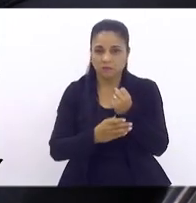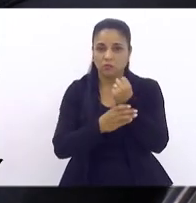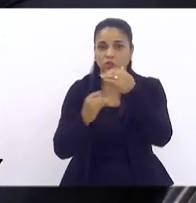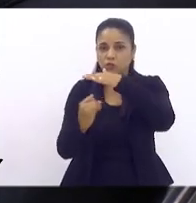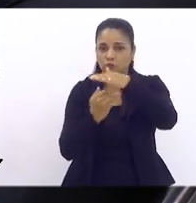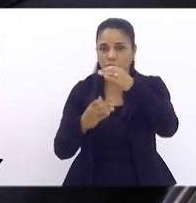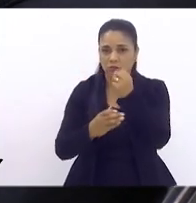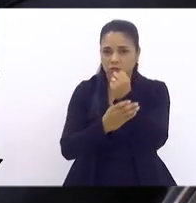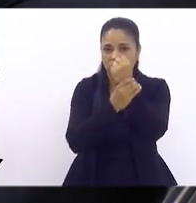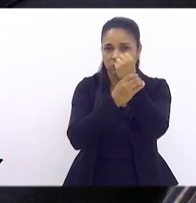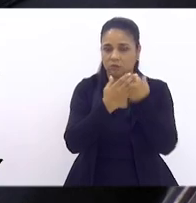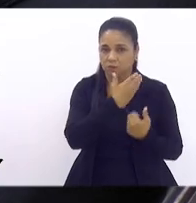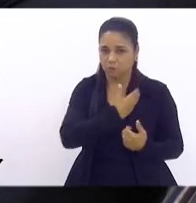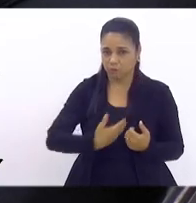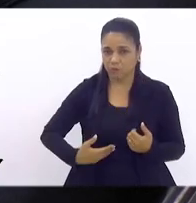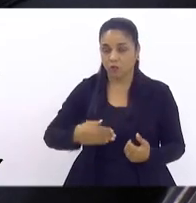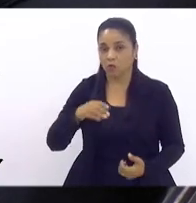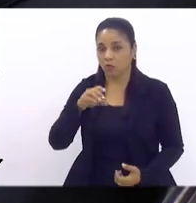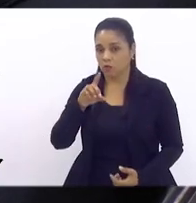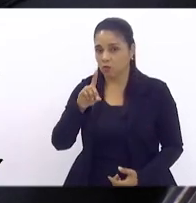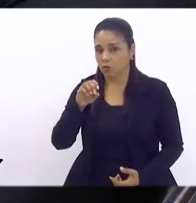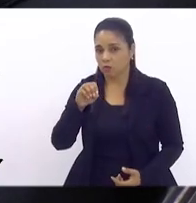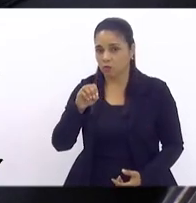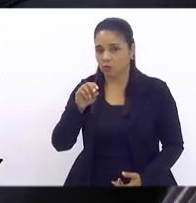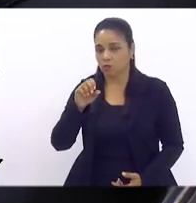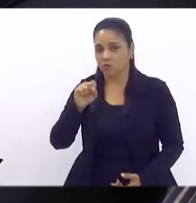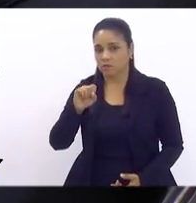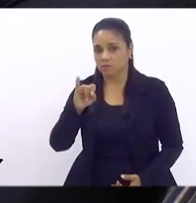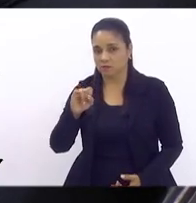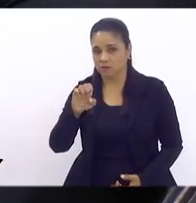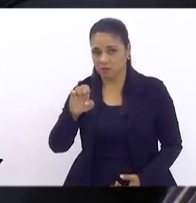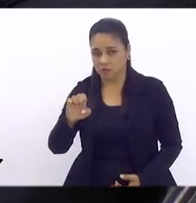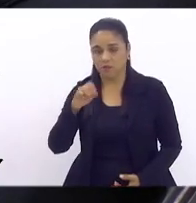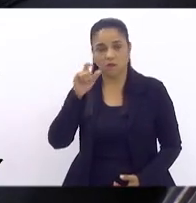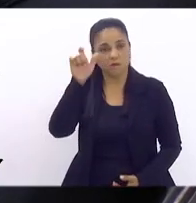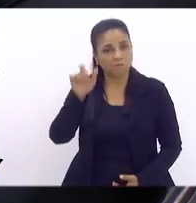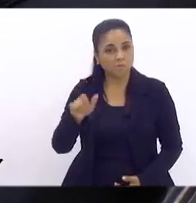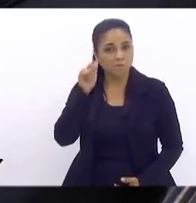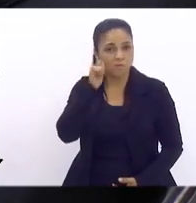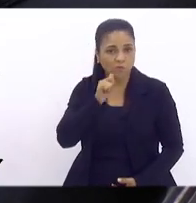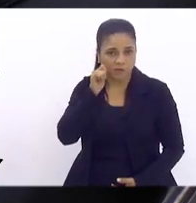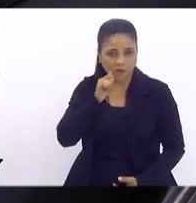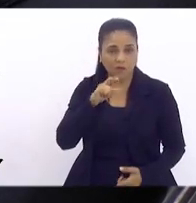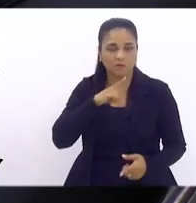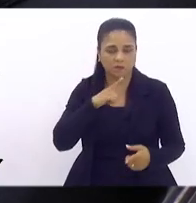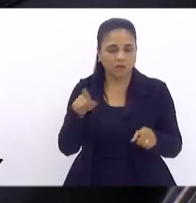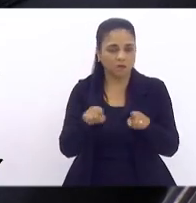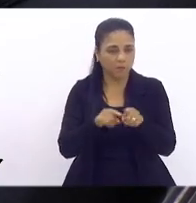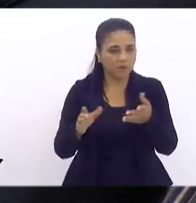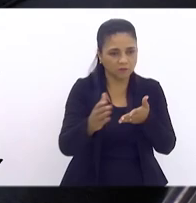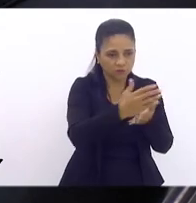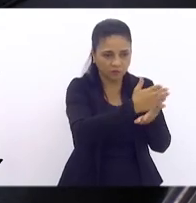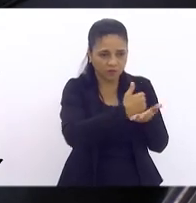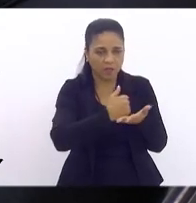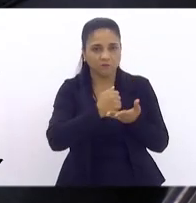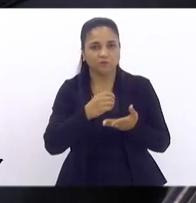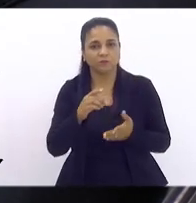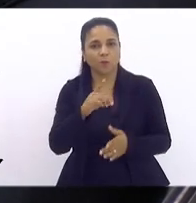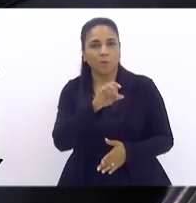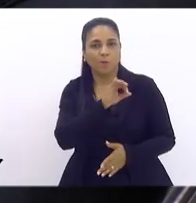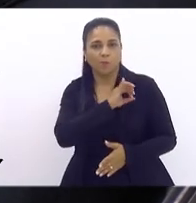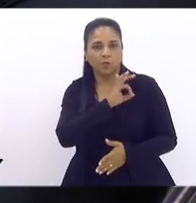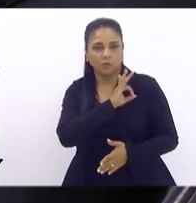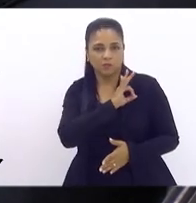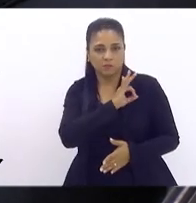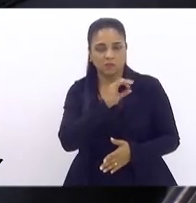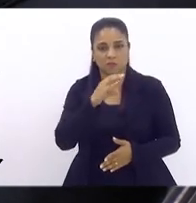produz o doce e a mulher a partir de dados oficiais da polícia civil agora também da Polícia Militar né dos